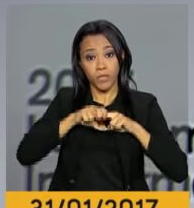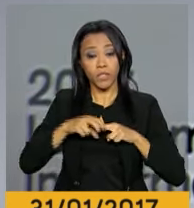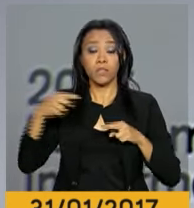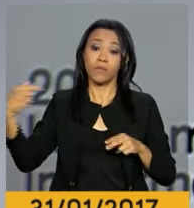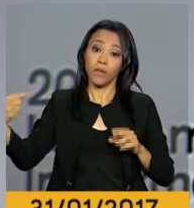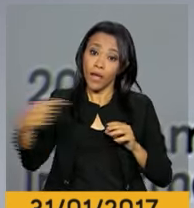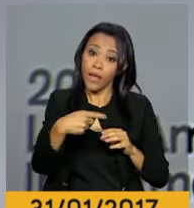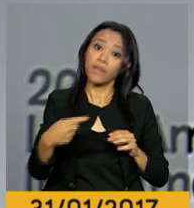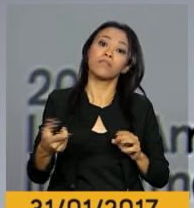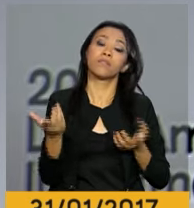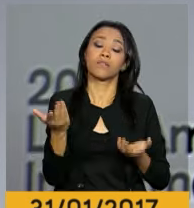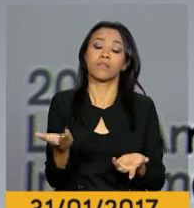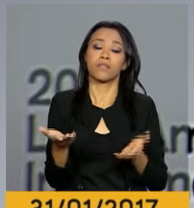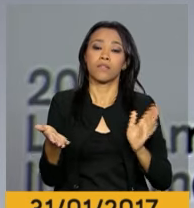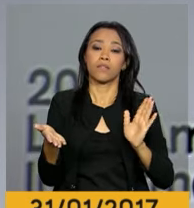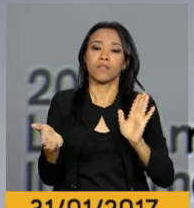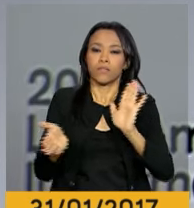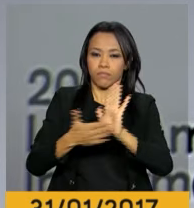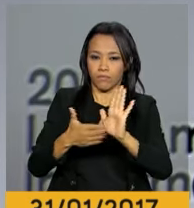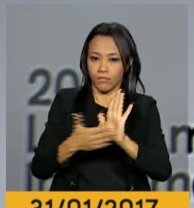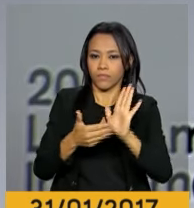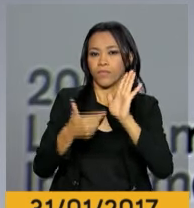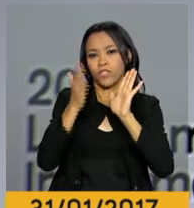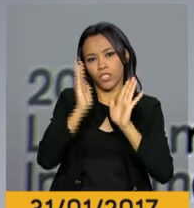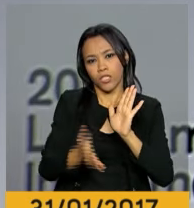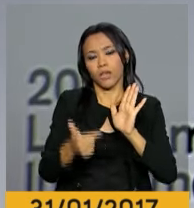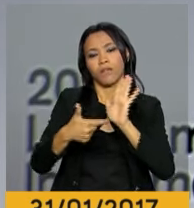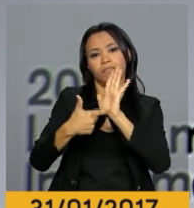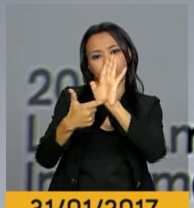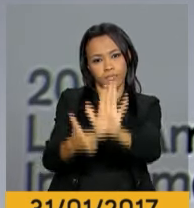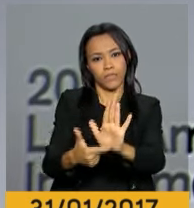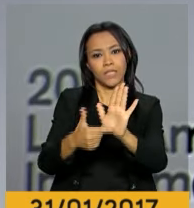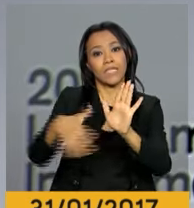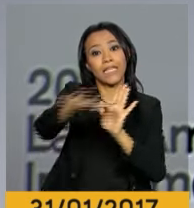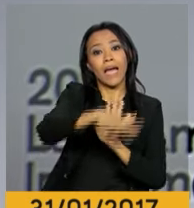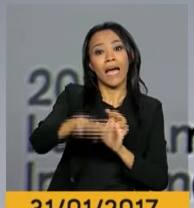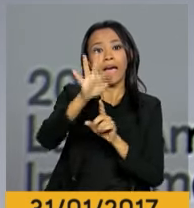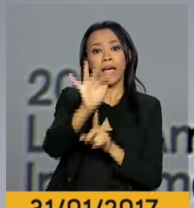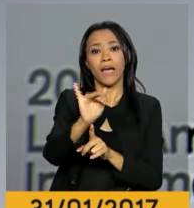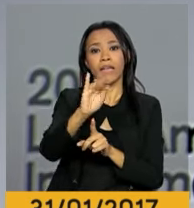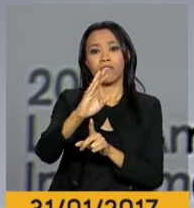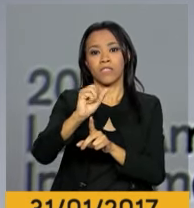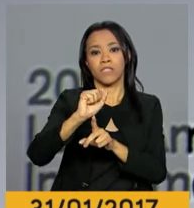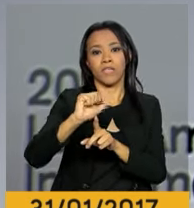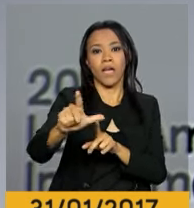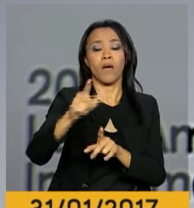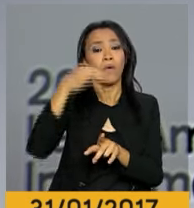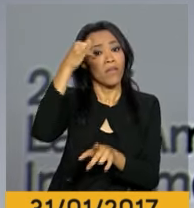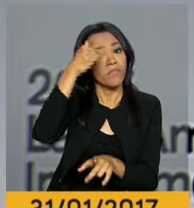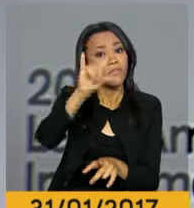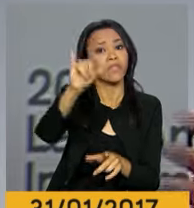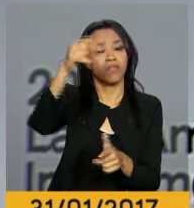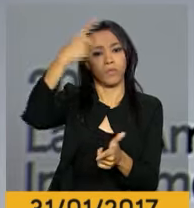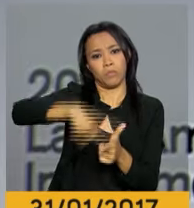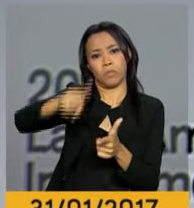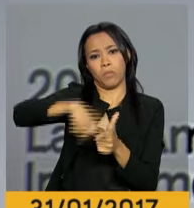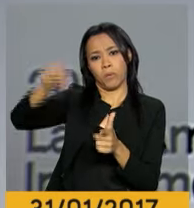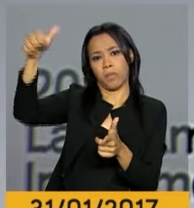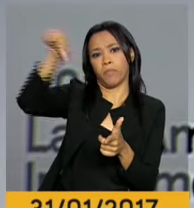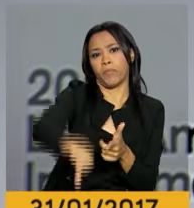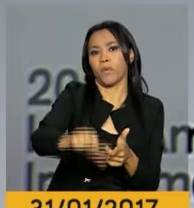que é uma medida moralizadora convenhamos em matéria fiscal imuniza Brasil contra o populismo fiscal nós não estamos